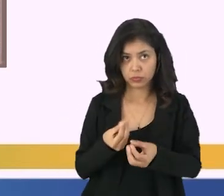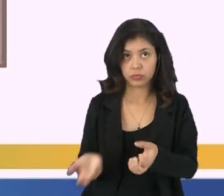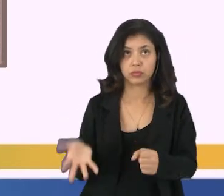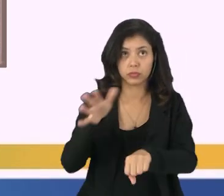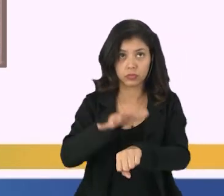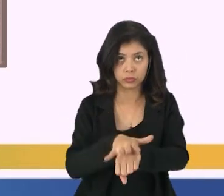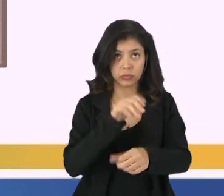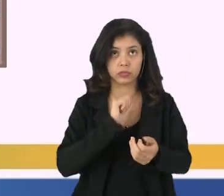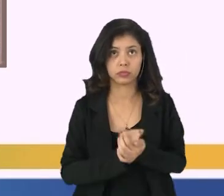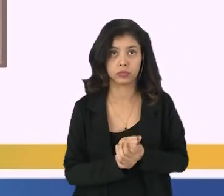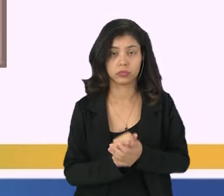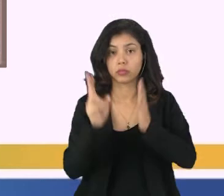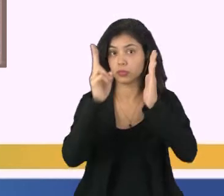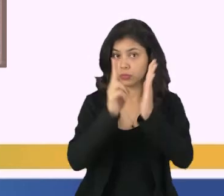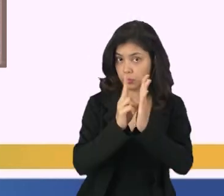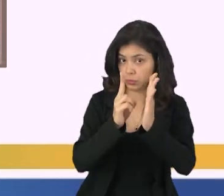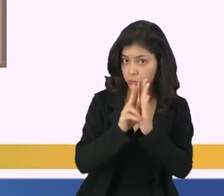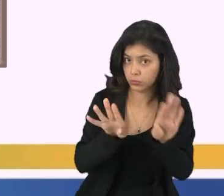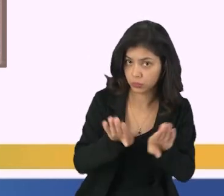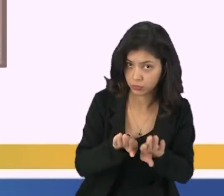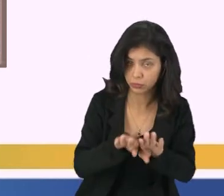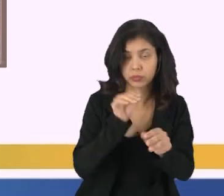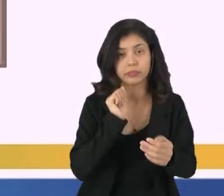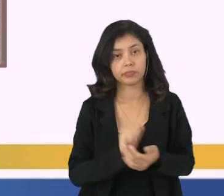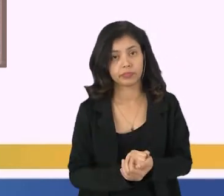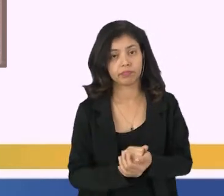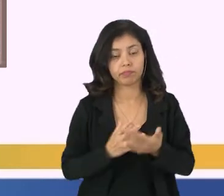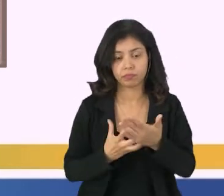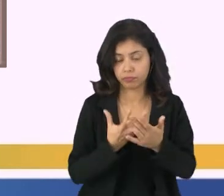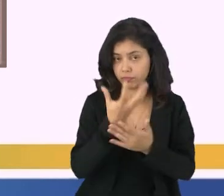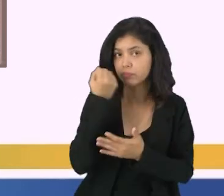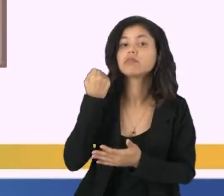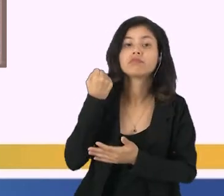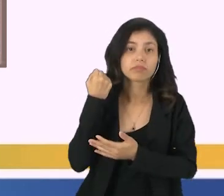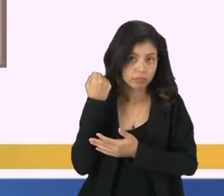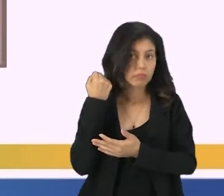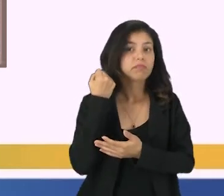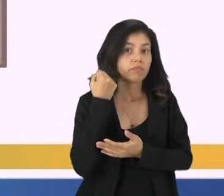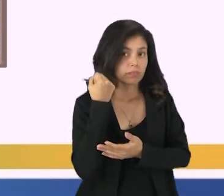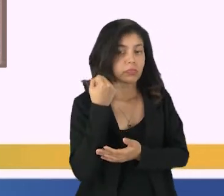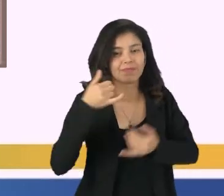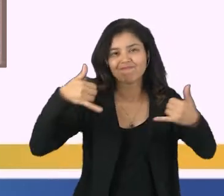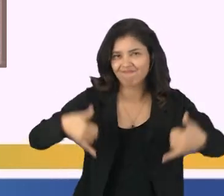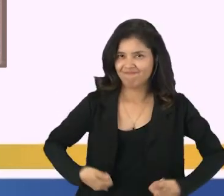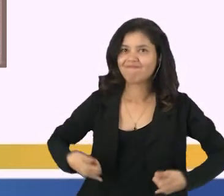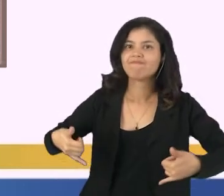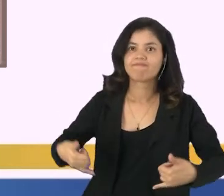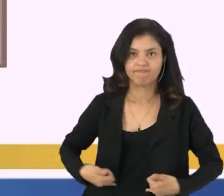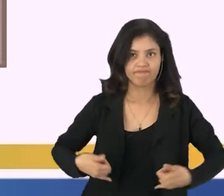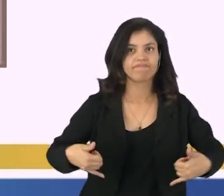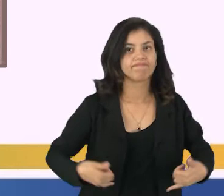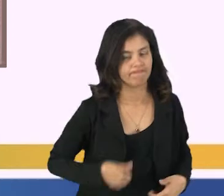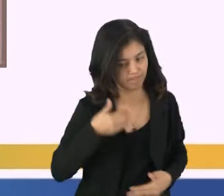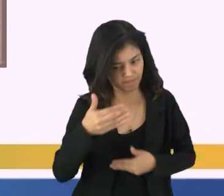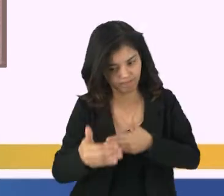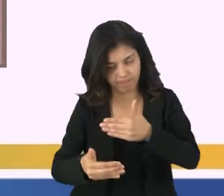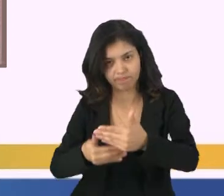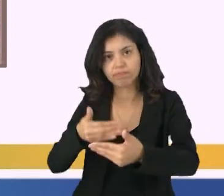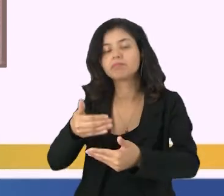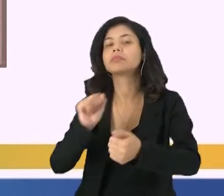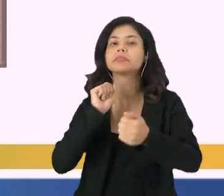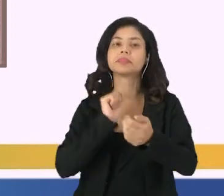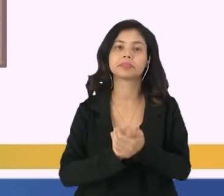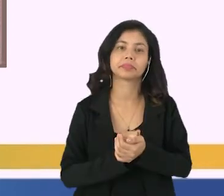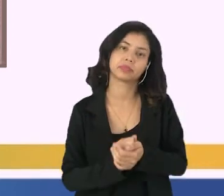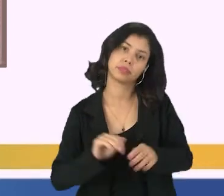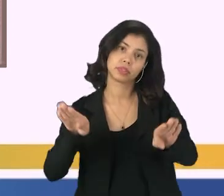colono, também aqui o indígena, né, que foi capturado, né, o indígena que sofreu aí esse processo de aculturação,